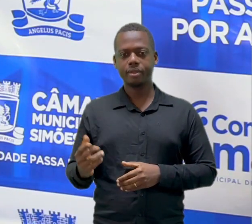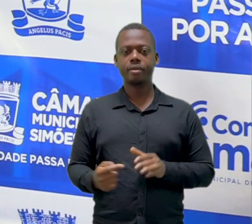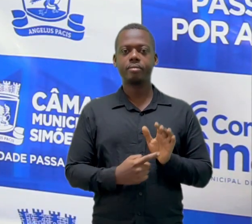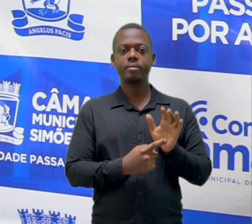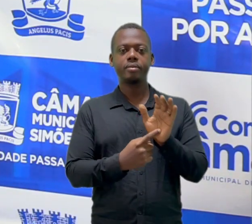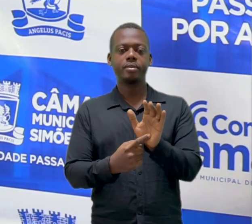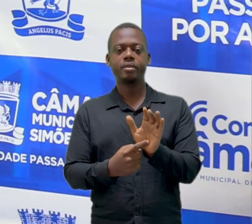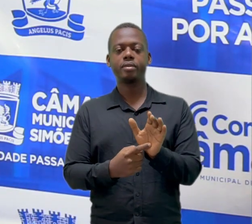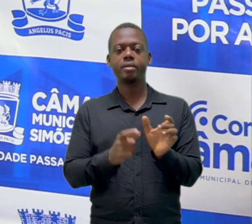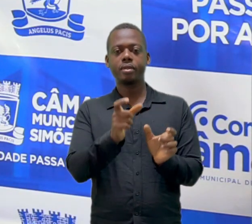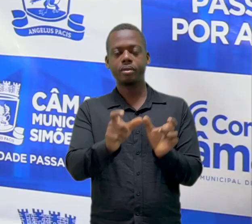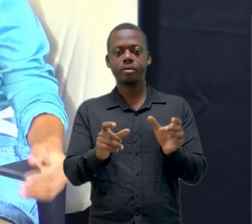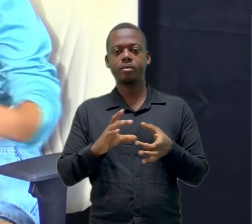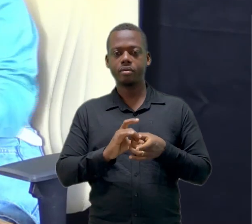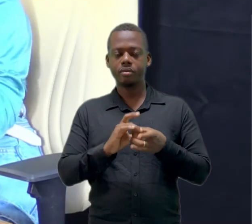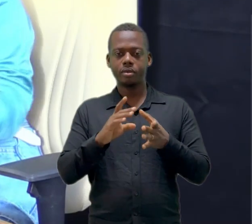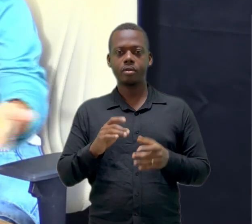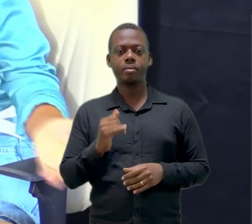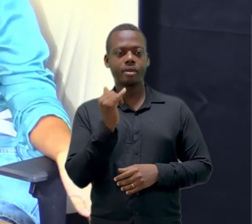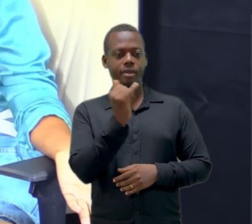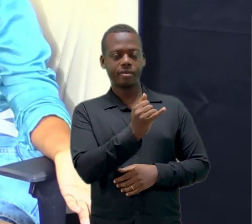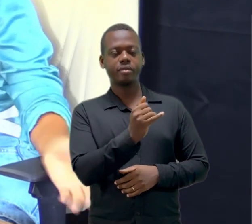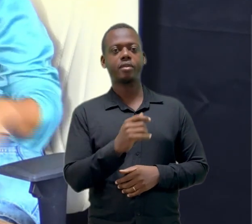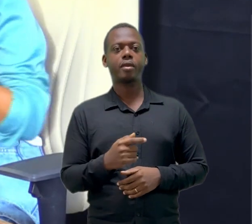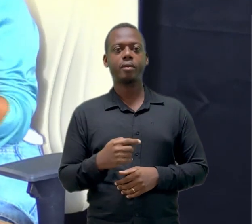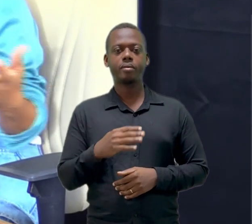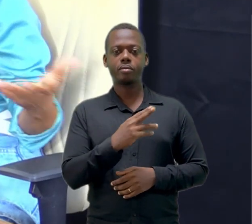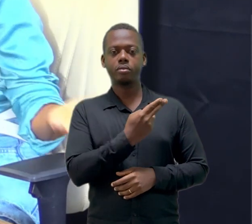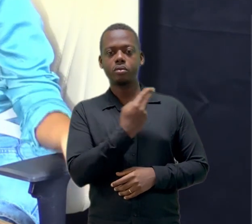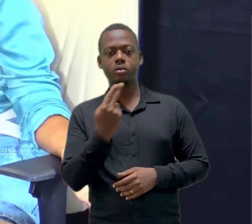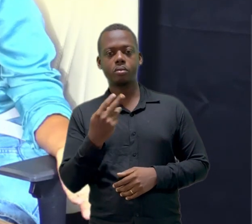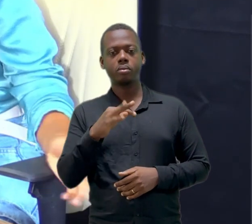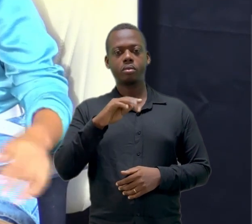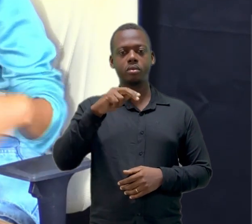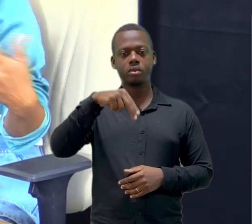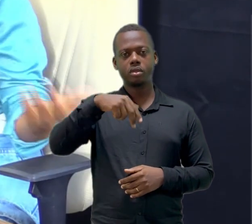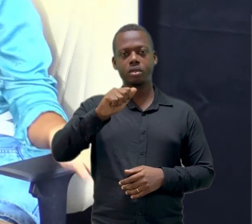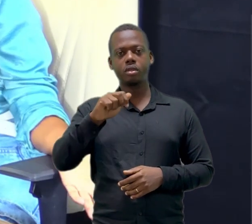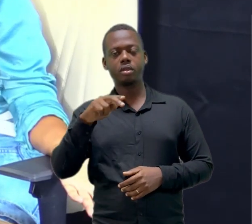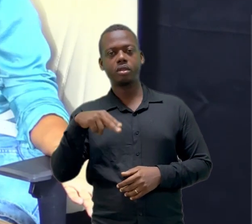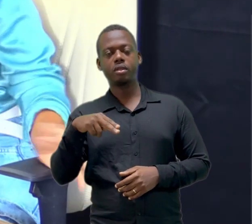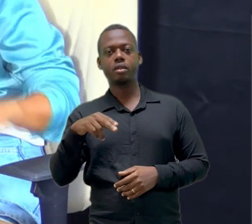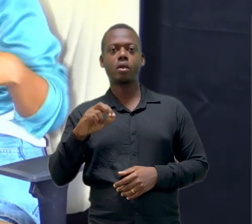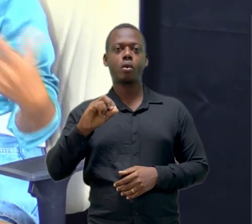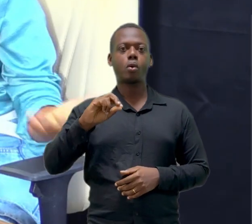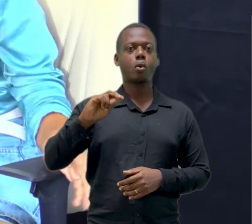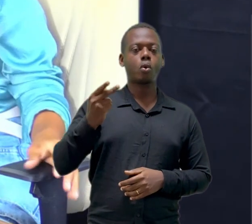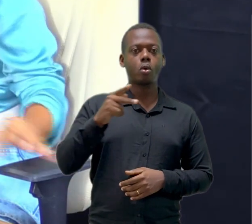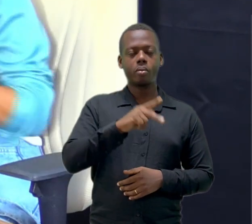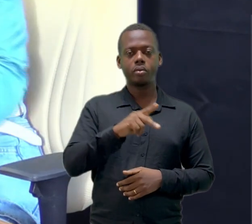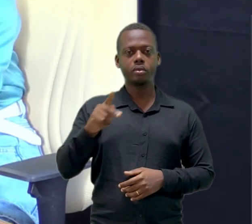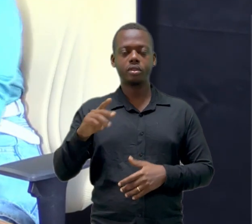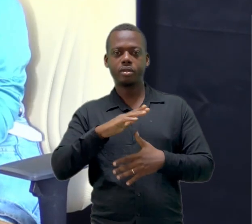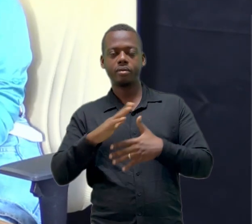público. Pode ficar à vontade. Como ele já falou, meu nome é Tatiana, mas quase todo mundo me chama de Tati, ou professora de Libras, muita gente me chama.